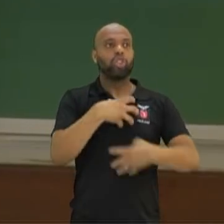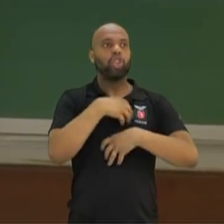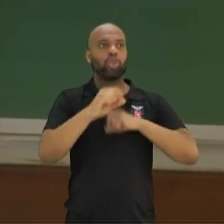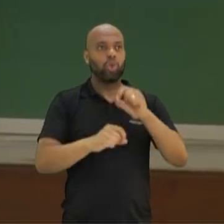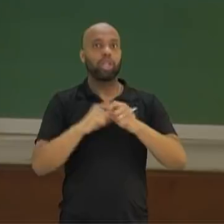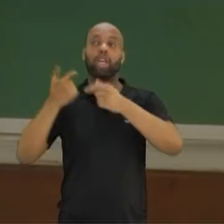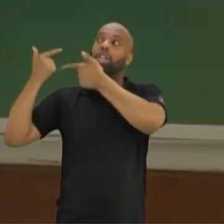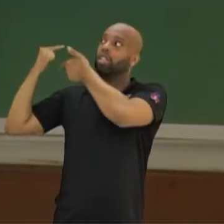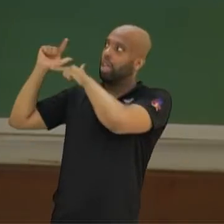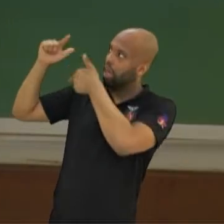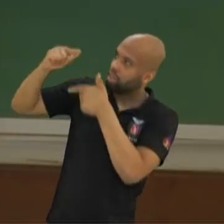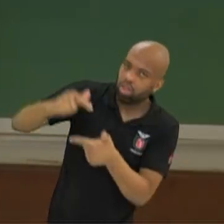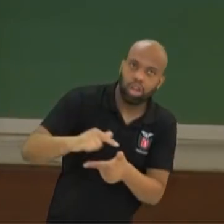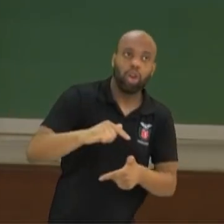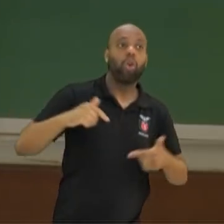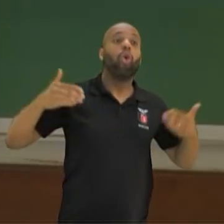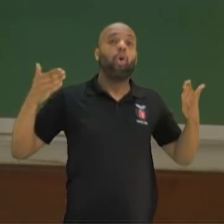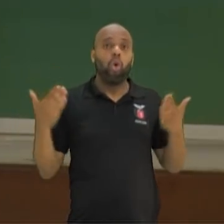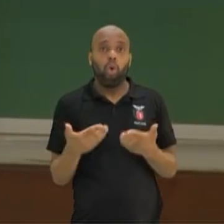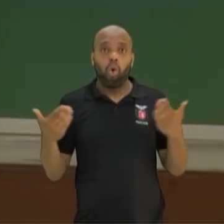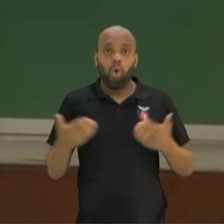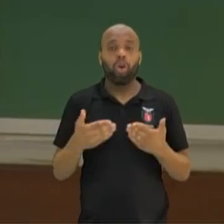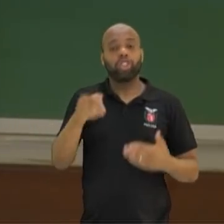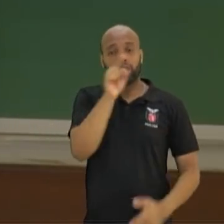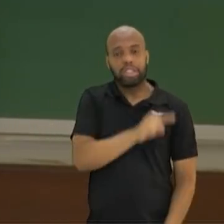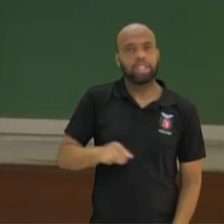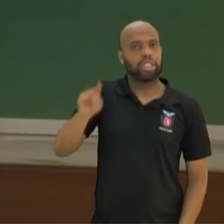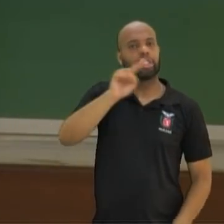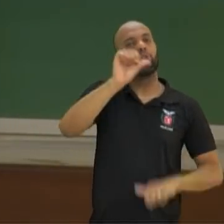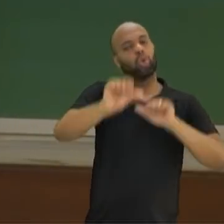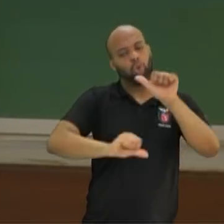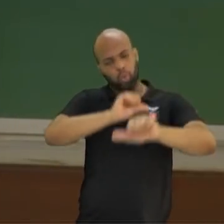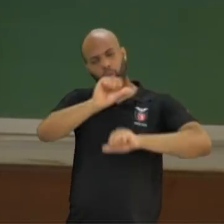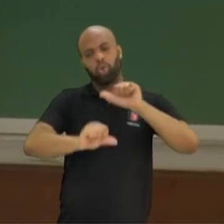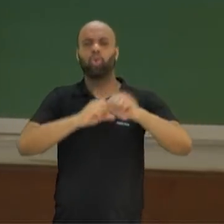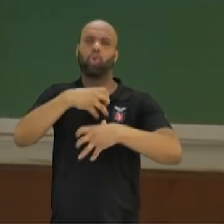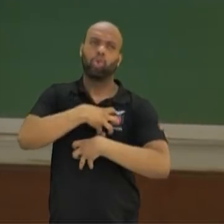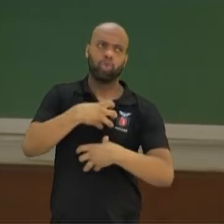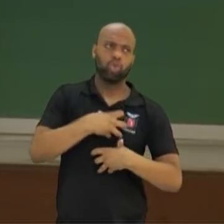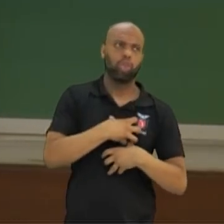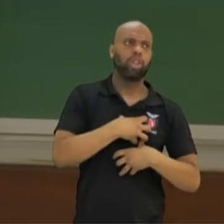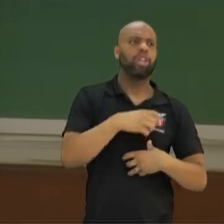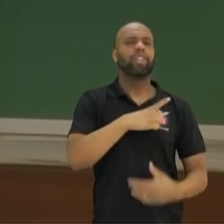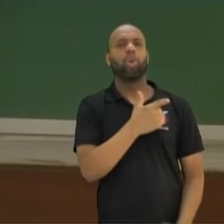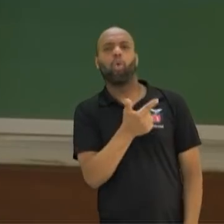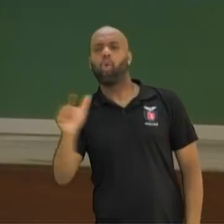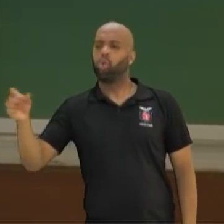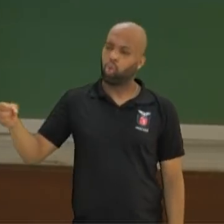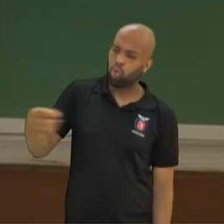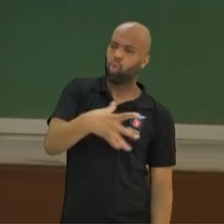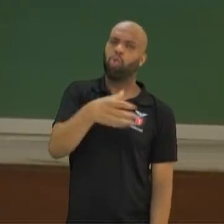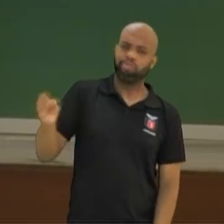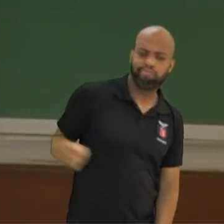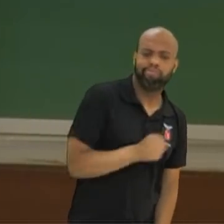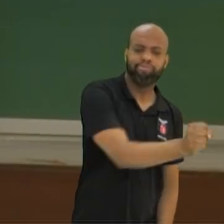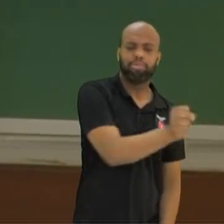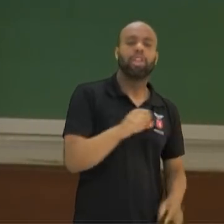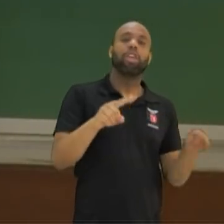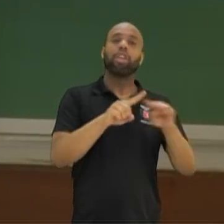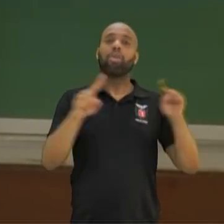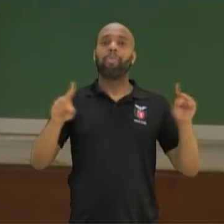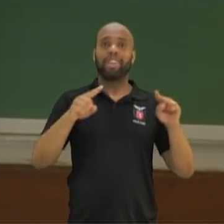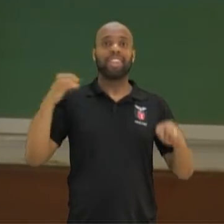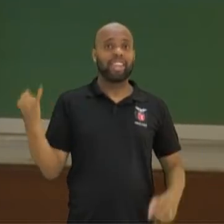mais tradicional. Hoje, esses ciclos já se modificaram, já se acentuaram outros, mas, logicamente,